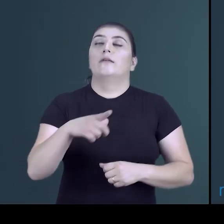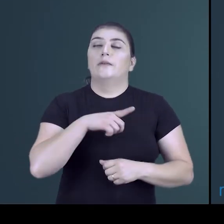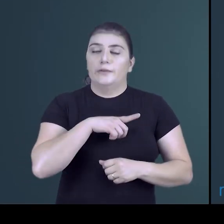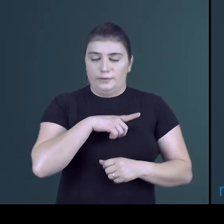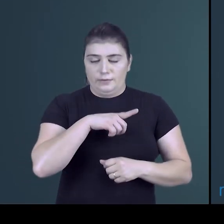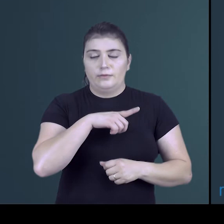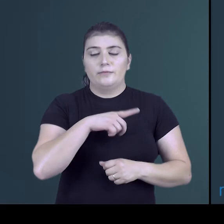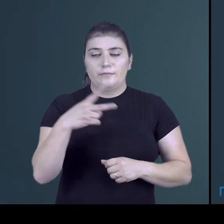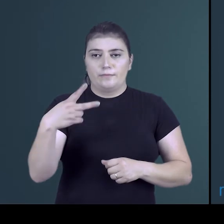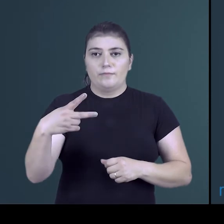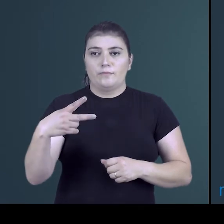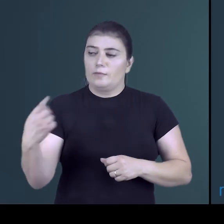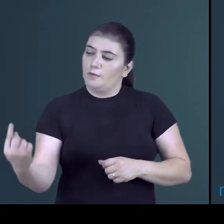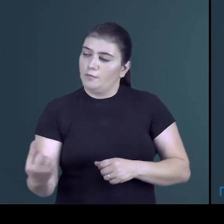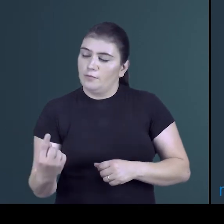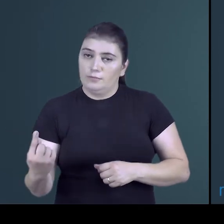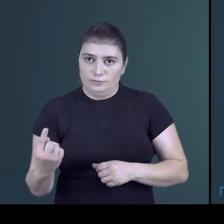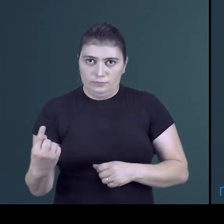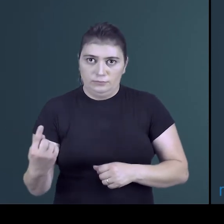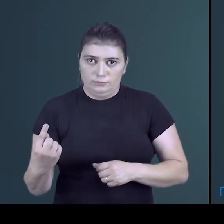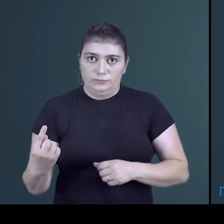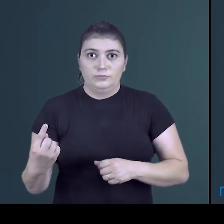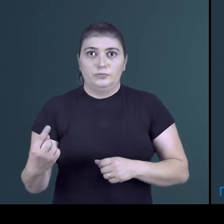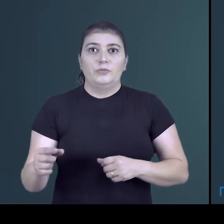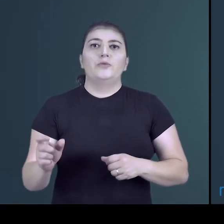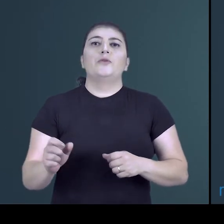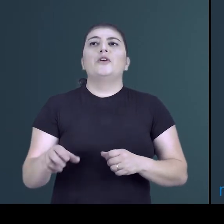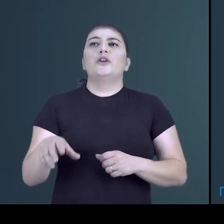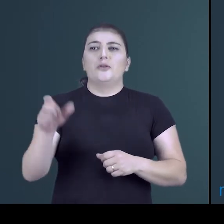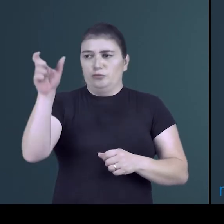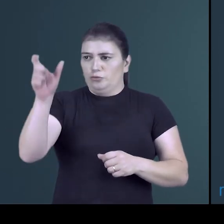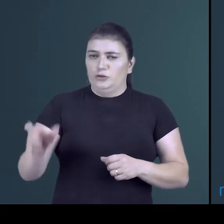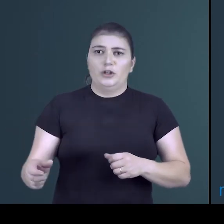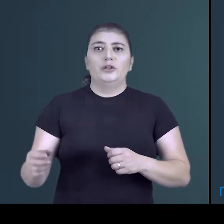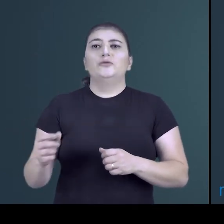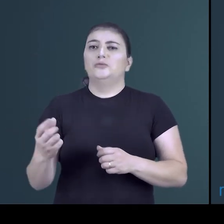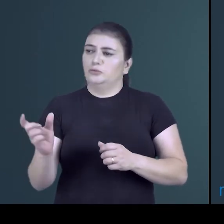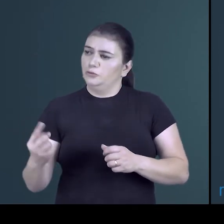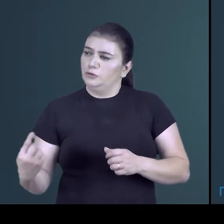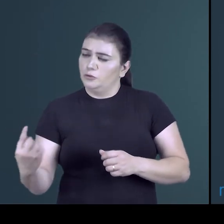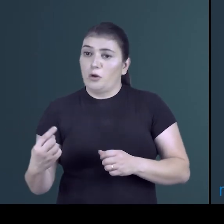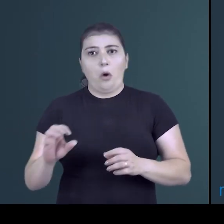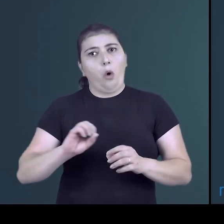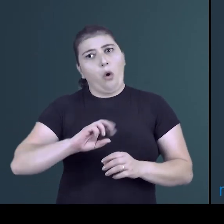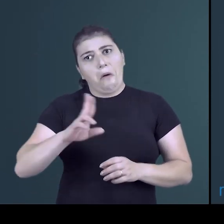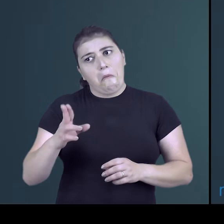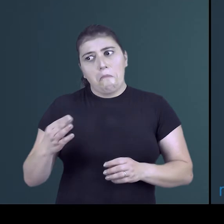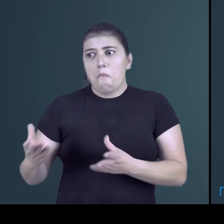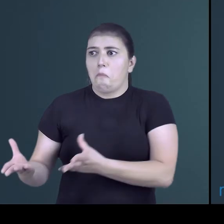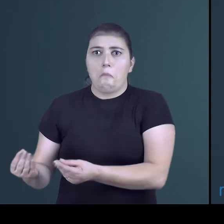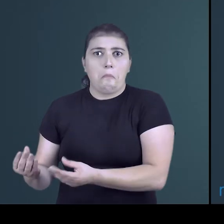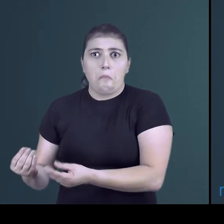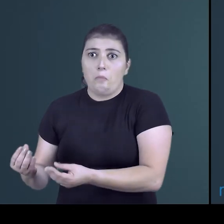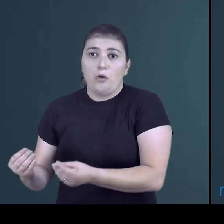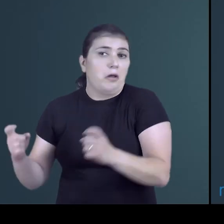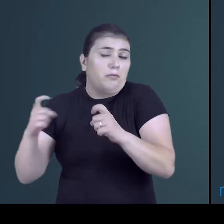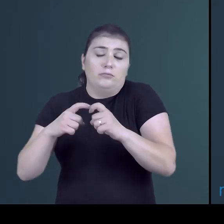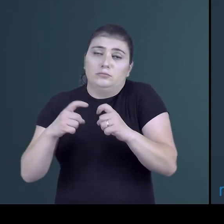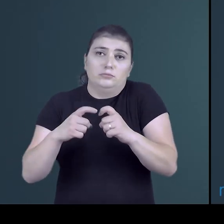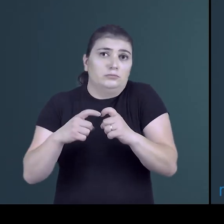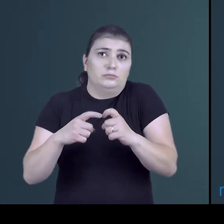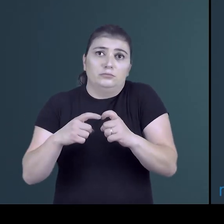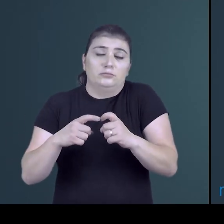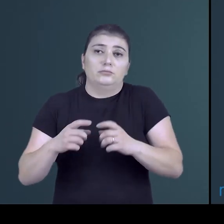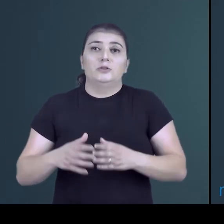duas possibilidades. No singular, se o elemento mais próximo estiver no singular, ou no plural, estabelecendo a concordância com